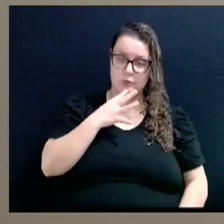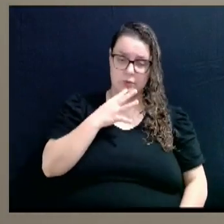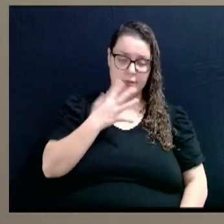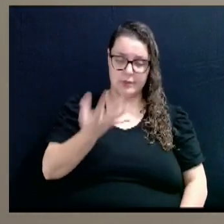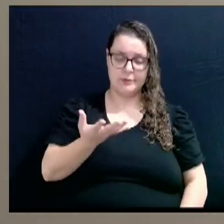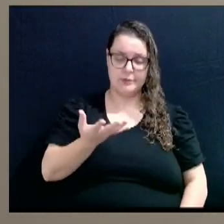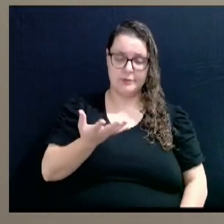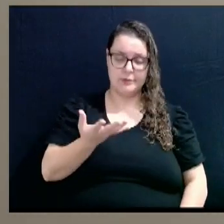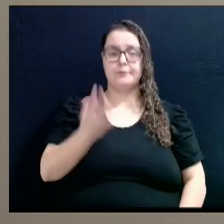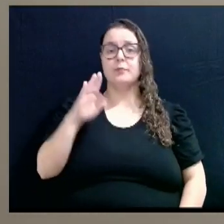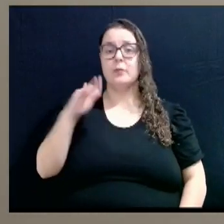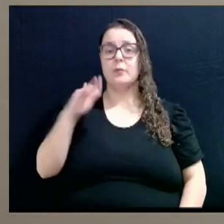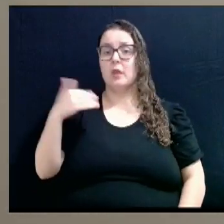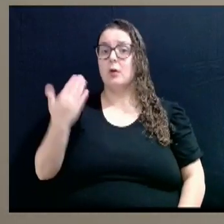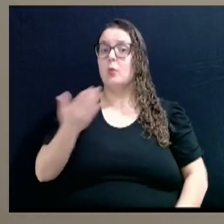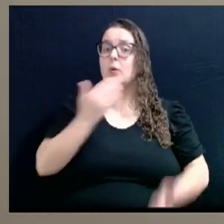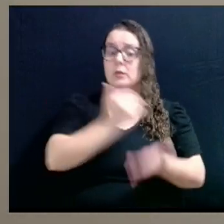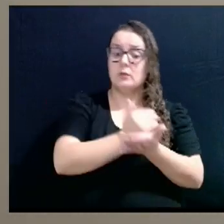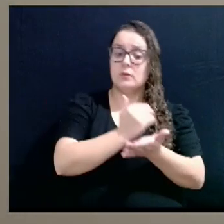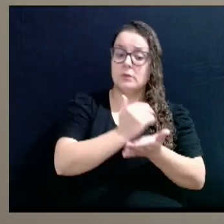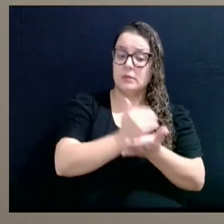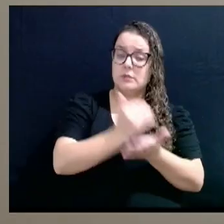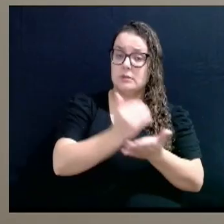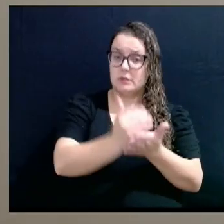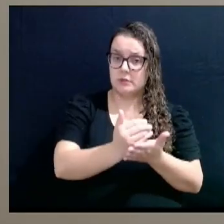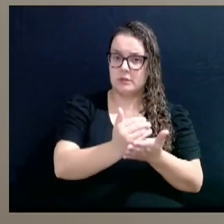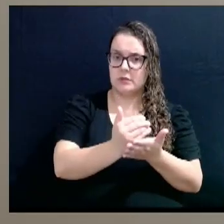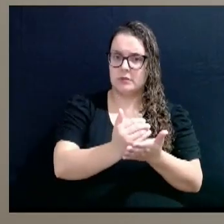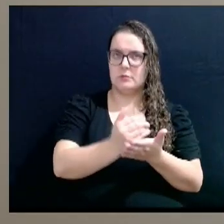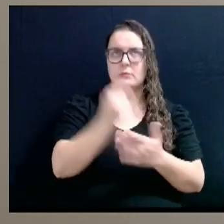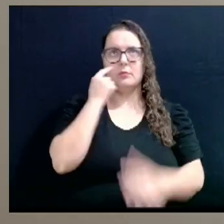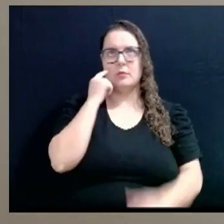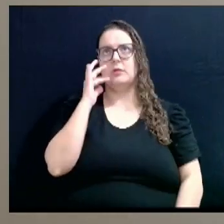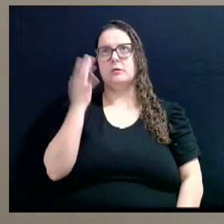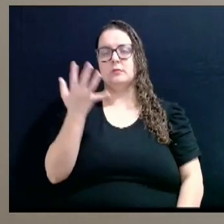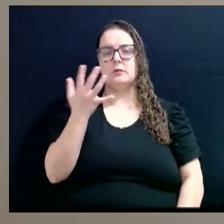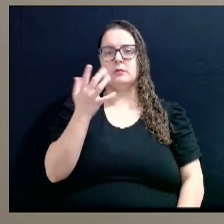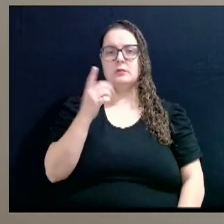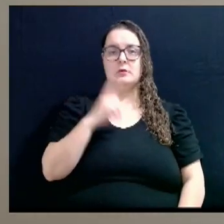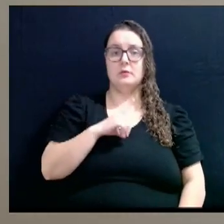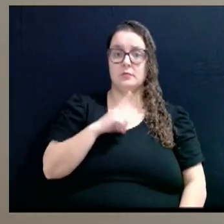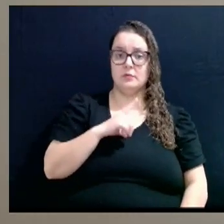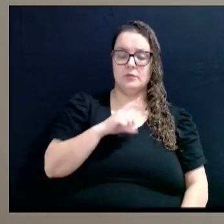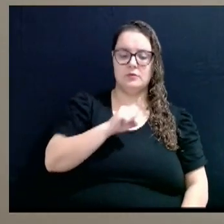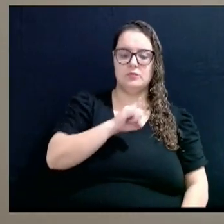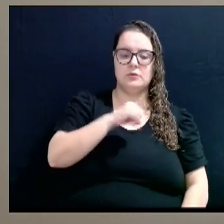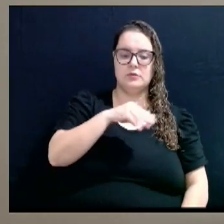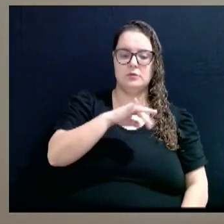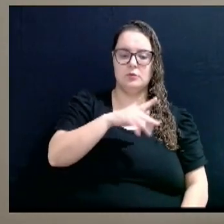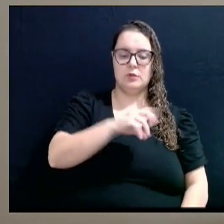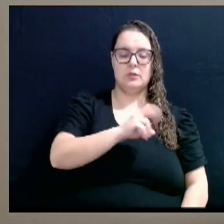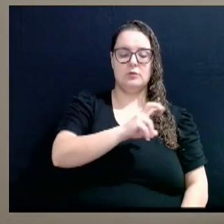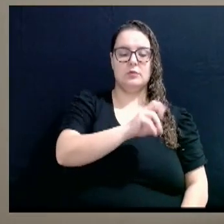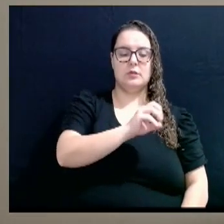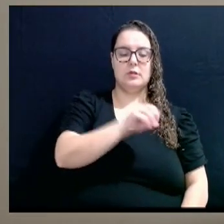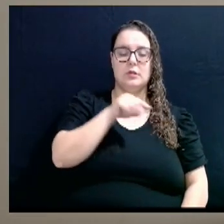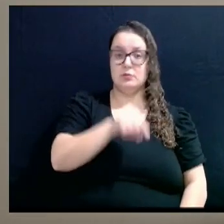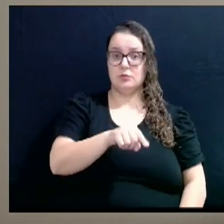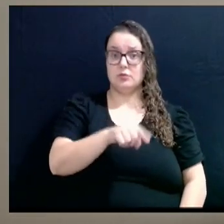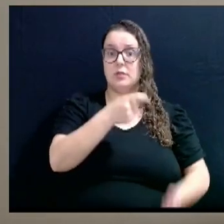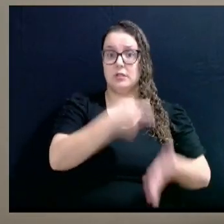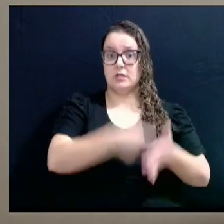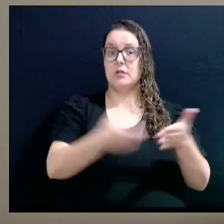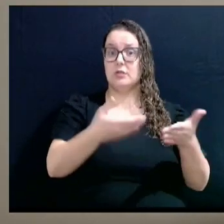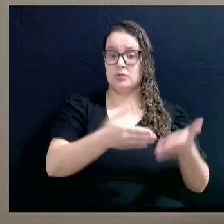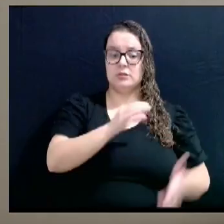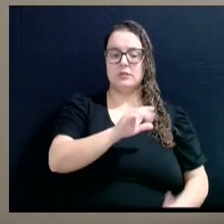você financia, tá? Imagine, eu fiz um simulado. 500 mil na taxa de hoje da Selic, você